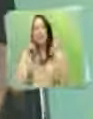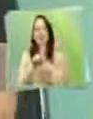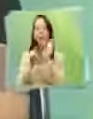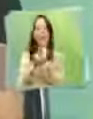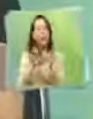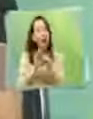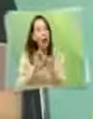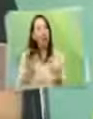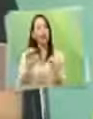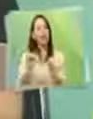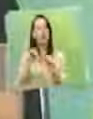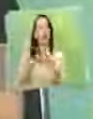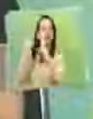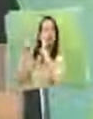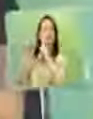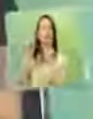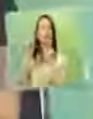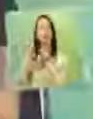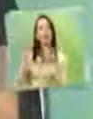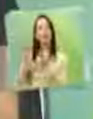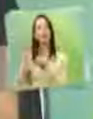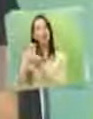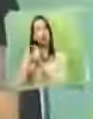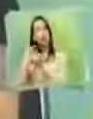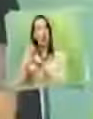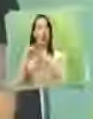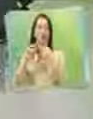telespectadores com perguntas para os nossos professores aqui de